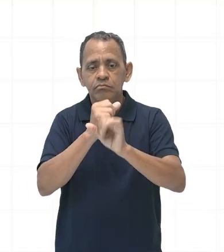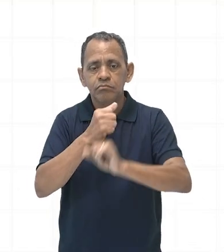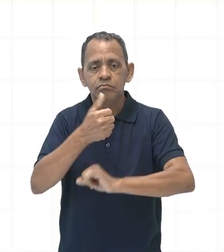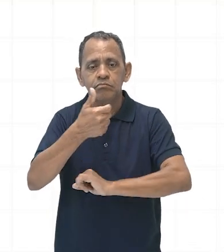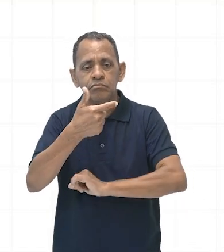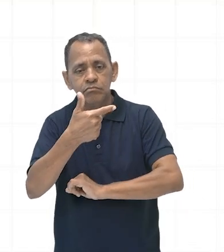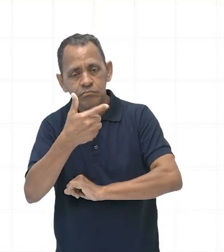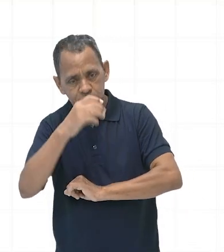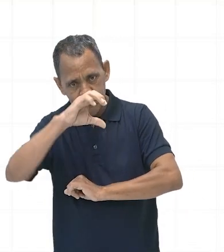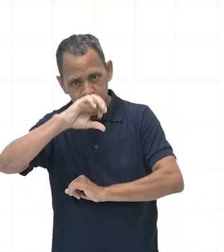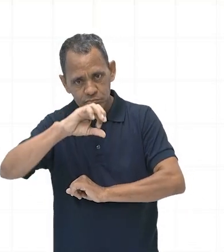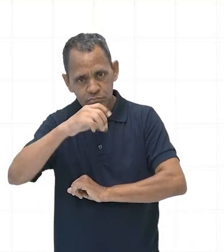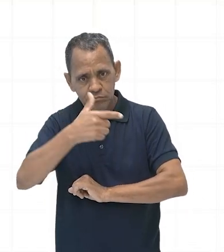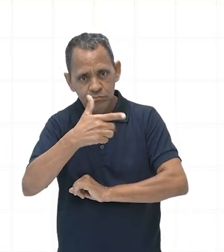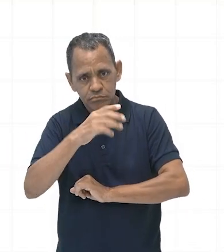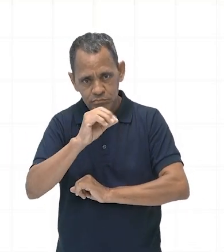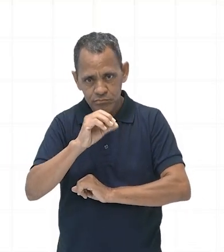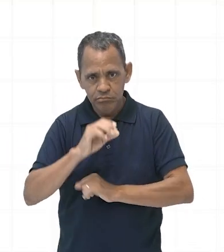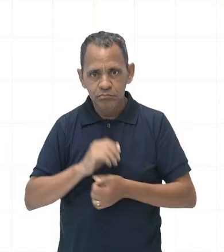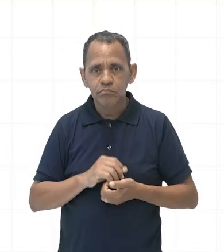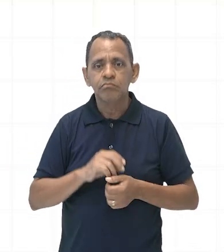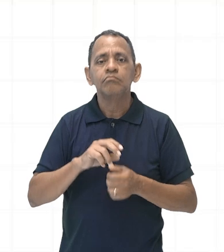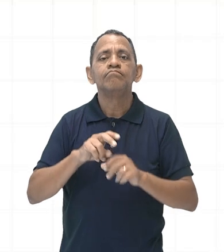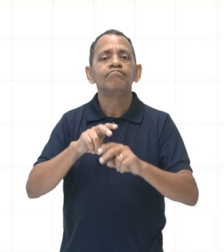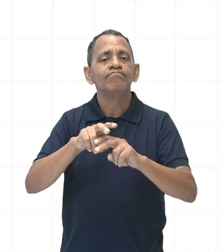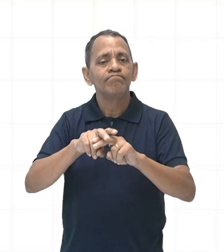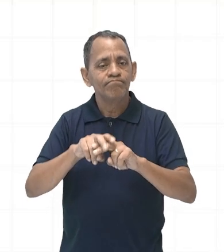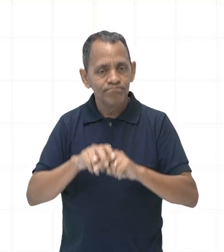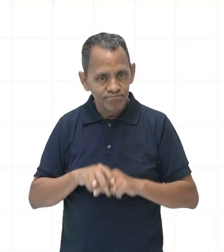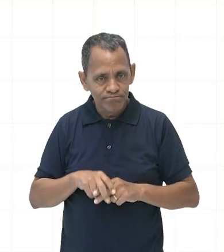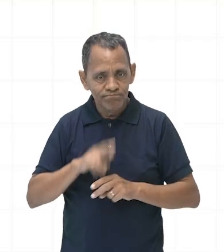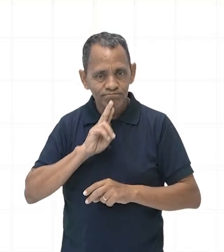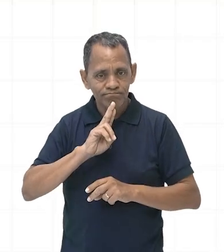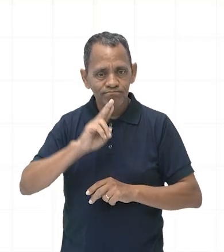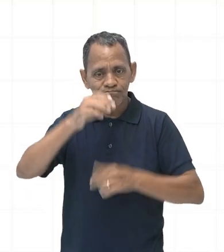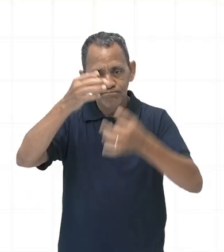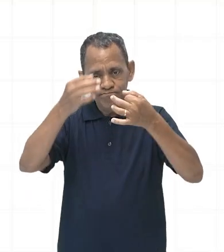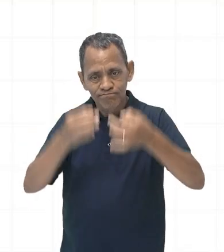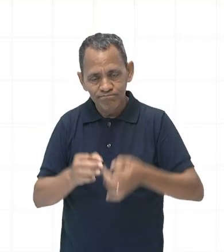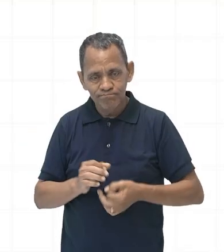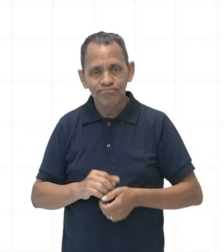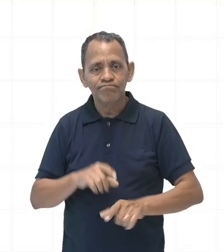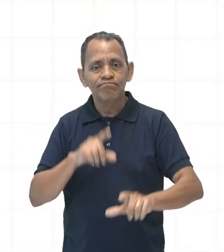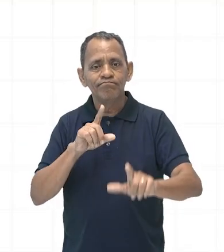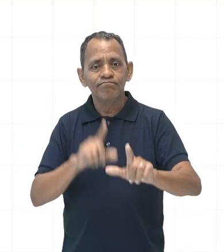920. Então, por isso, a resposta aqui é 920 e não a letra B,